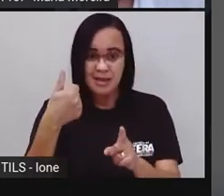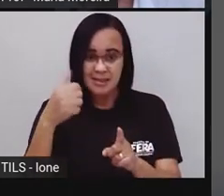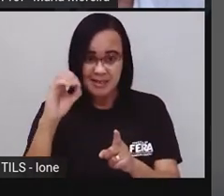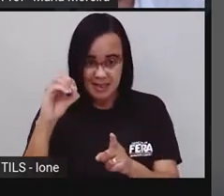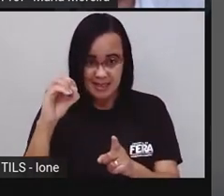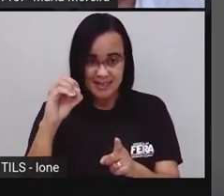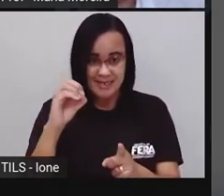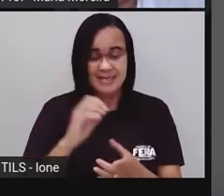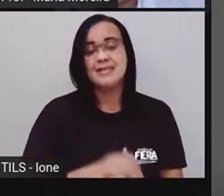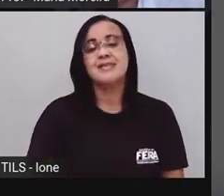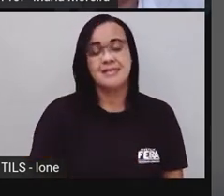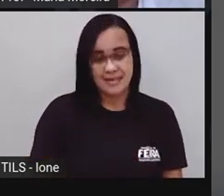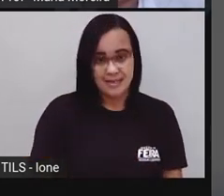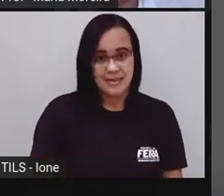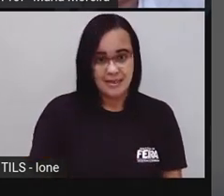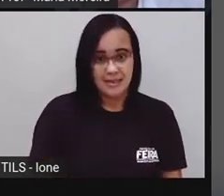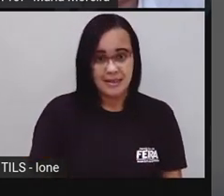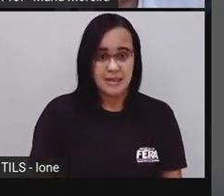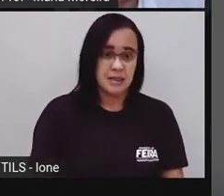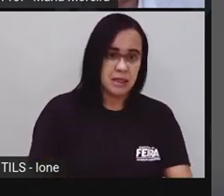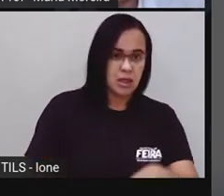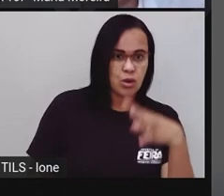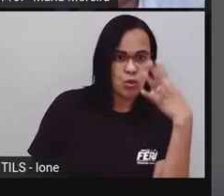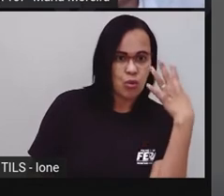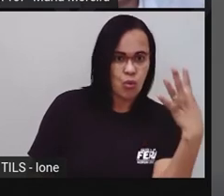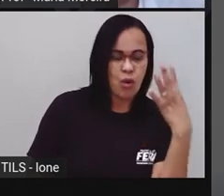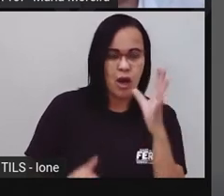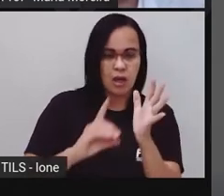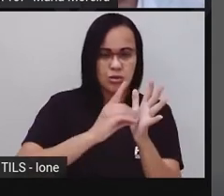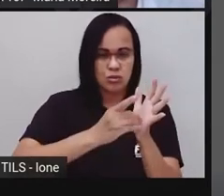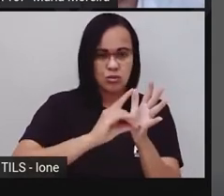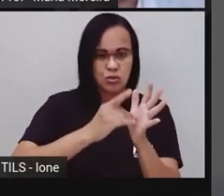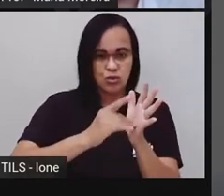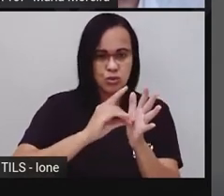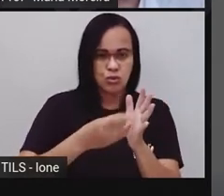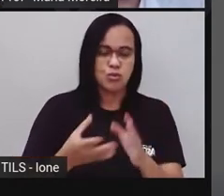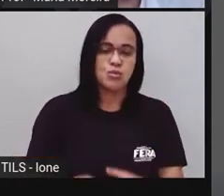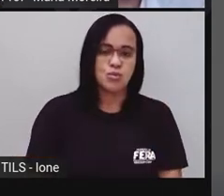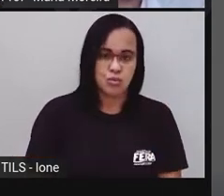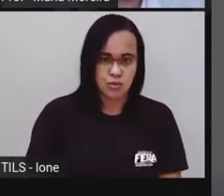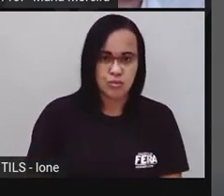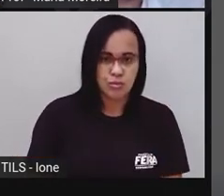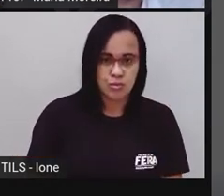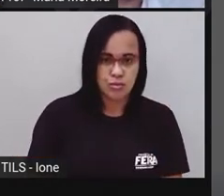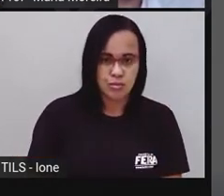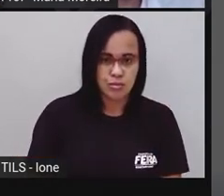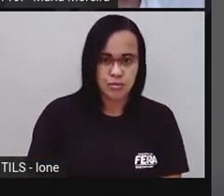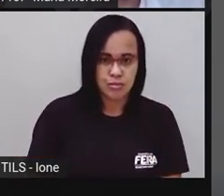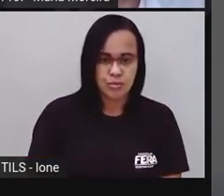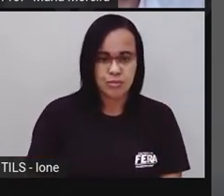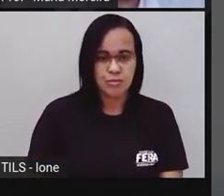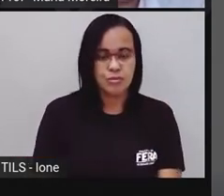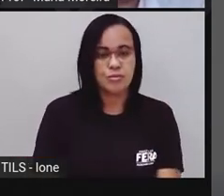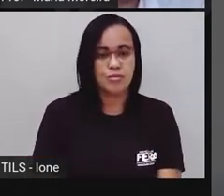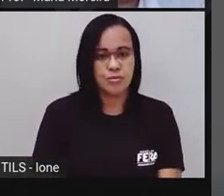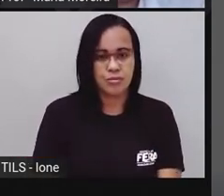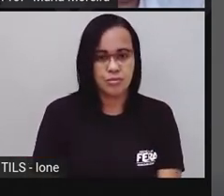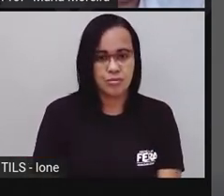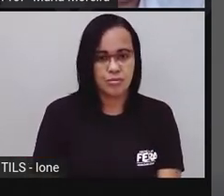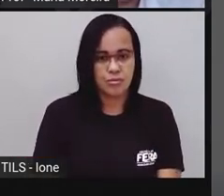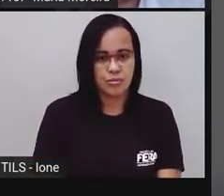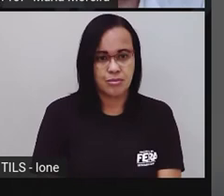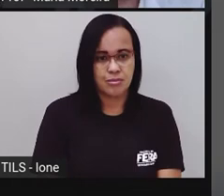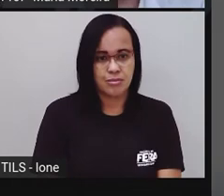e quatro dicionário só então a próxima botando aqui como colocar própria fazendo unidade